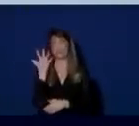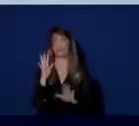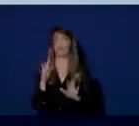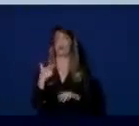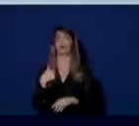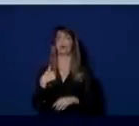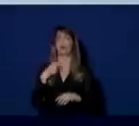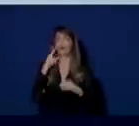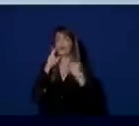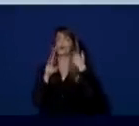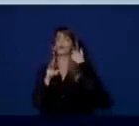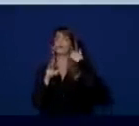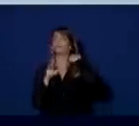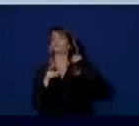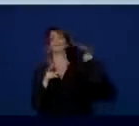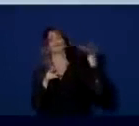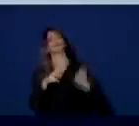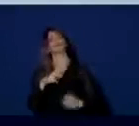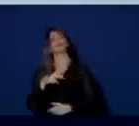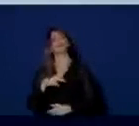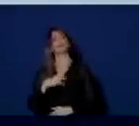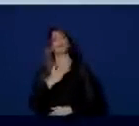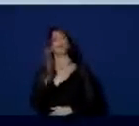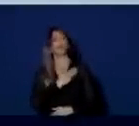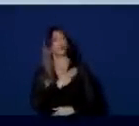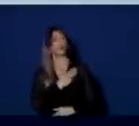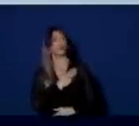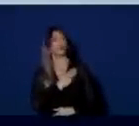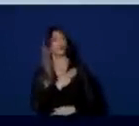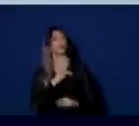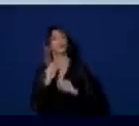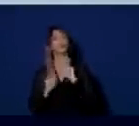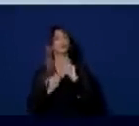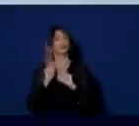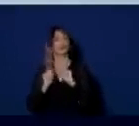escutado do presidente Lula é que